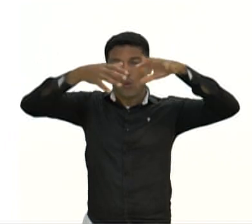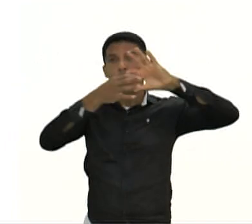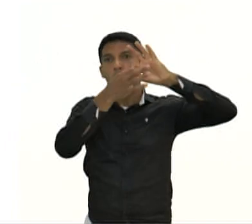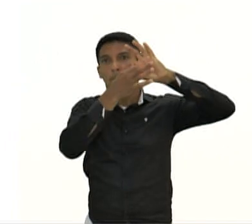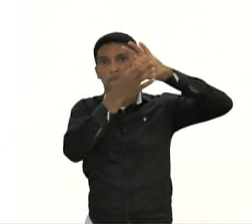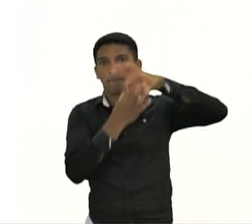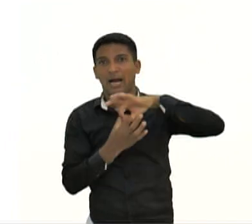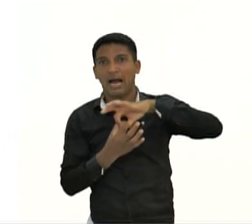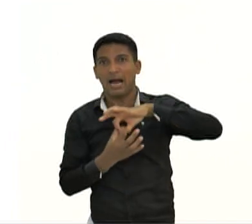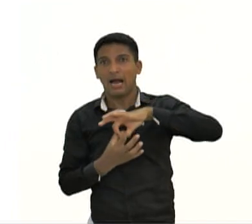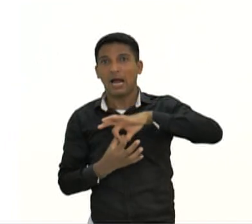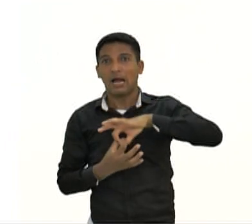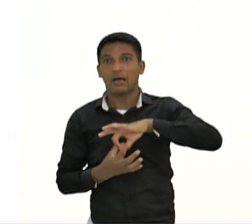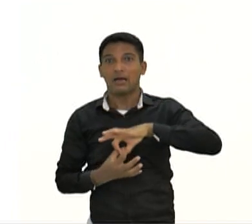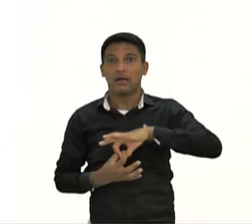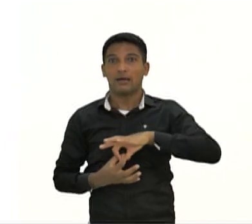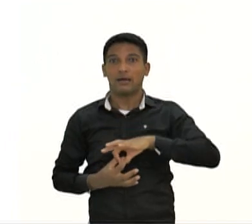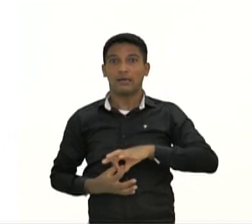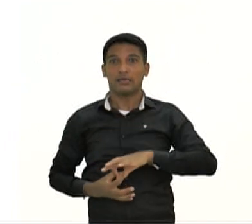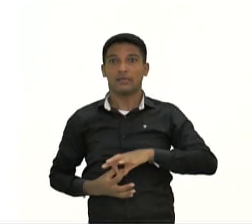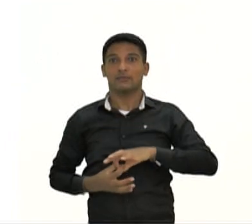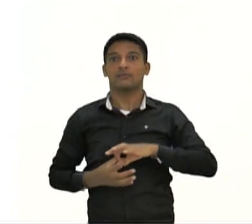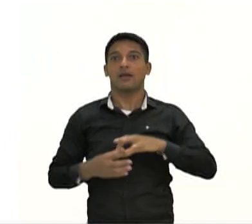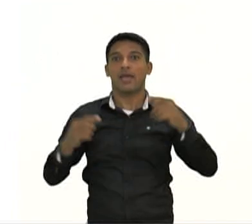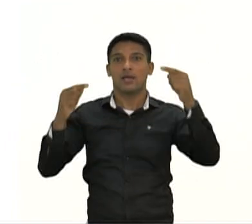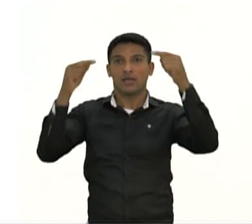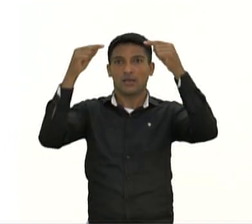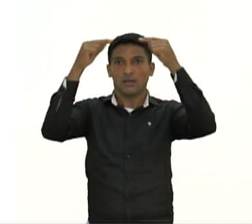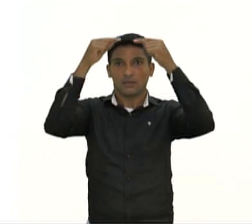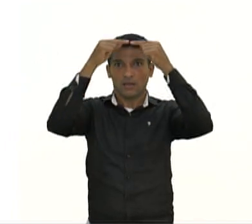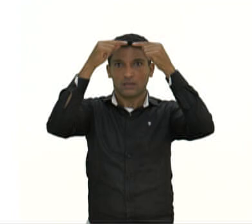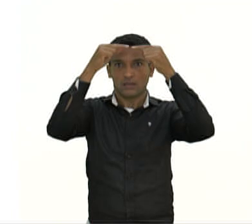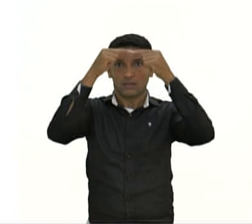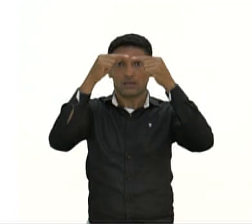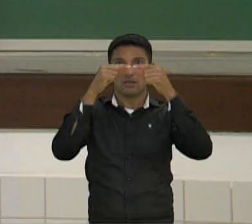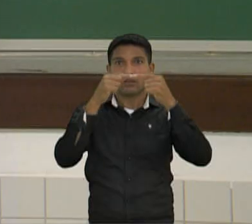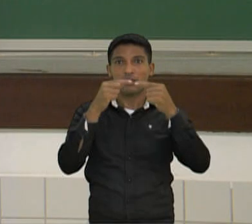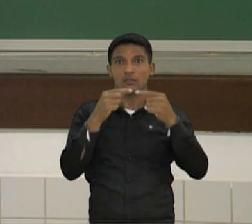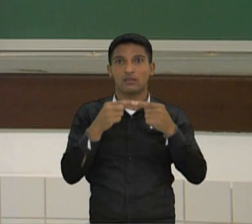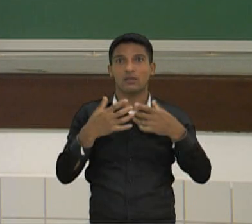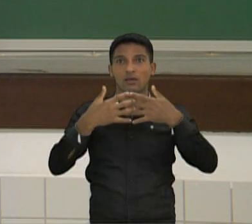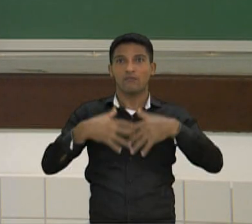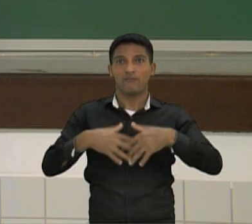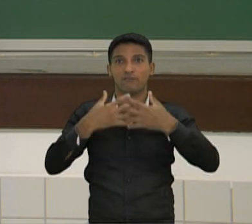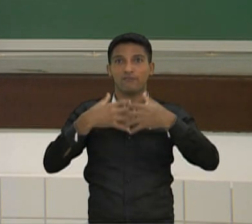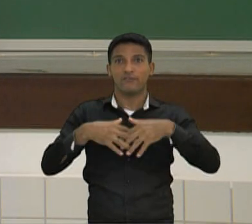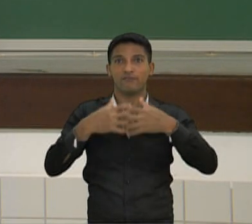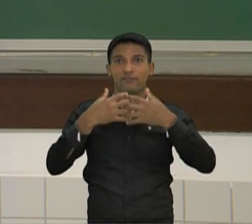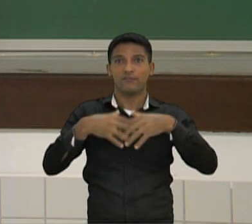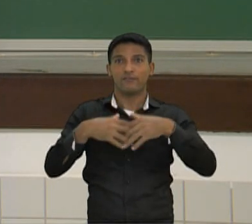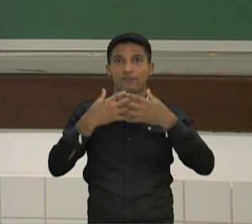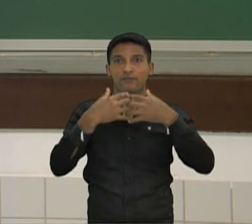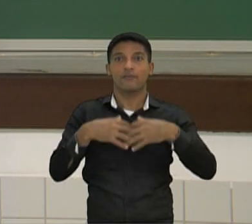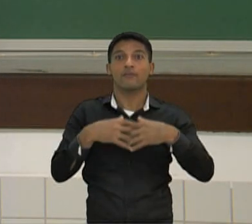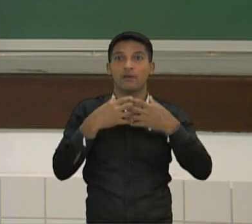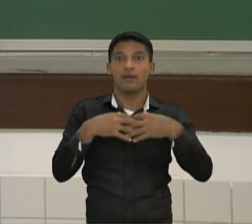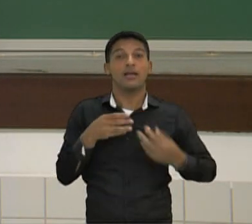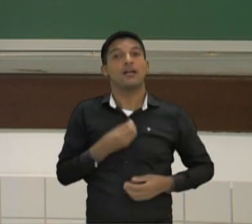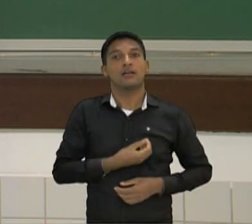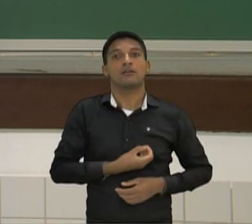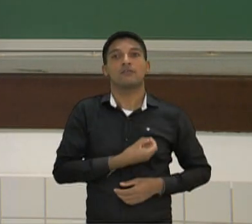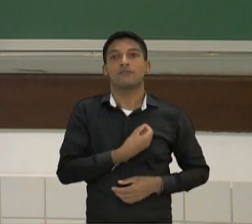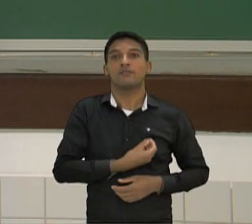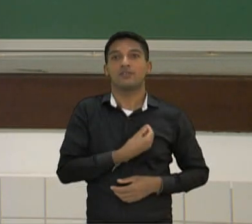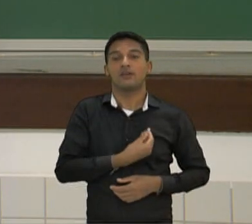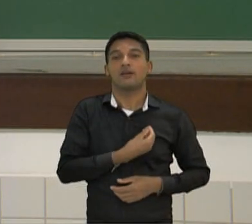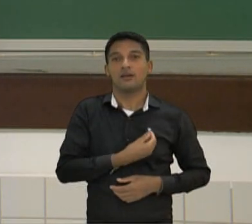Como que os sistemas presentes no nosso corpo vão interagir para a manutenção da nossa vida? Tá? Como